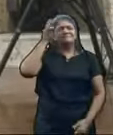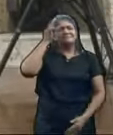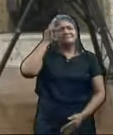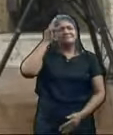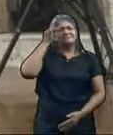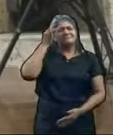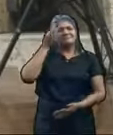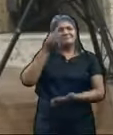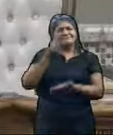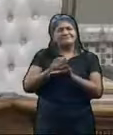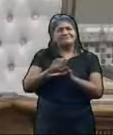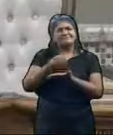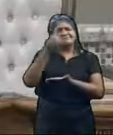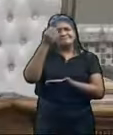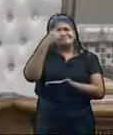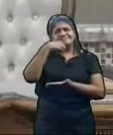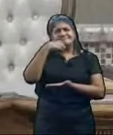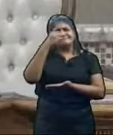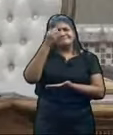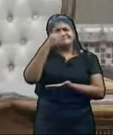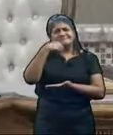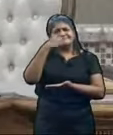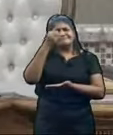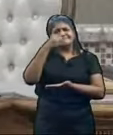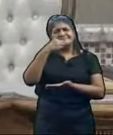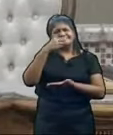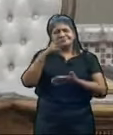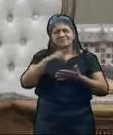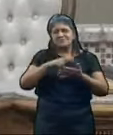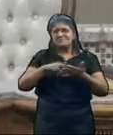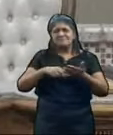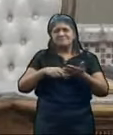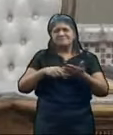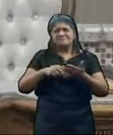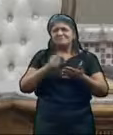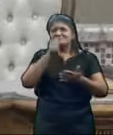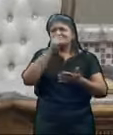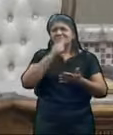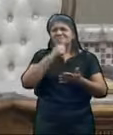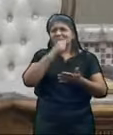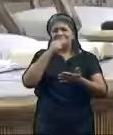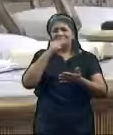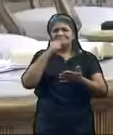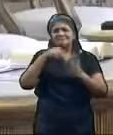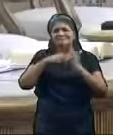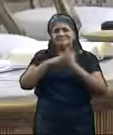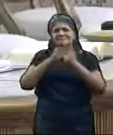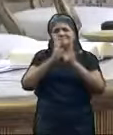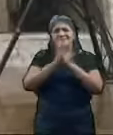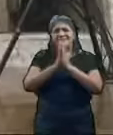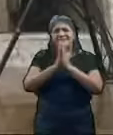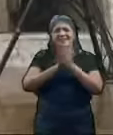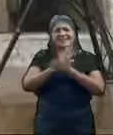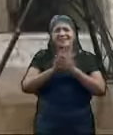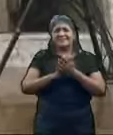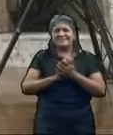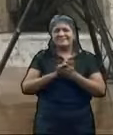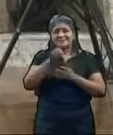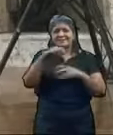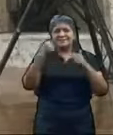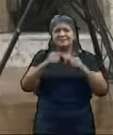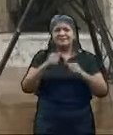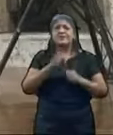o único aí você defende veículo definir muito bem do jeito que define o Deus é amor Deus a